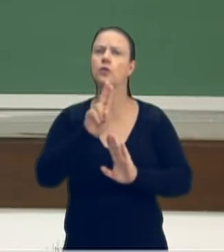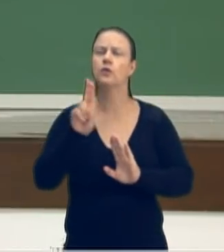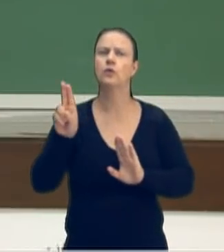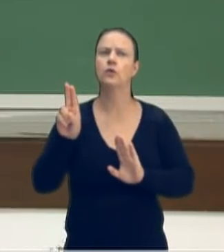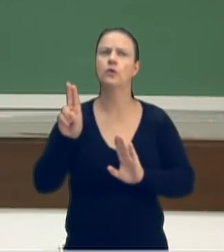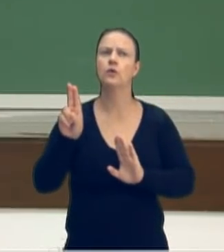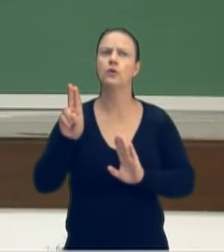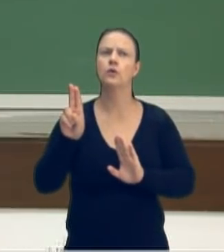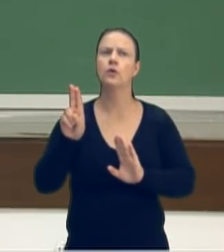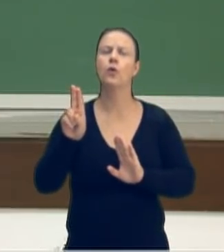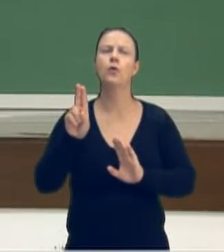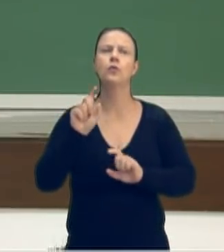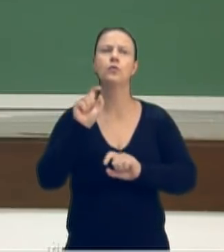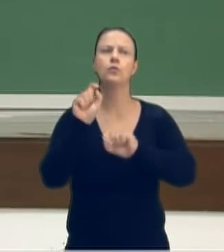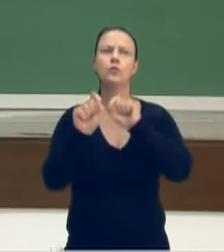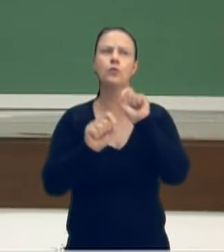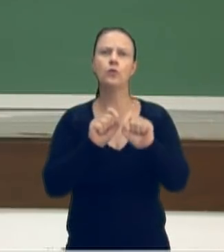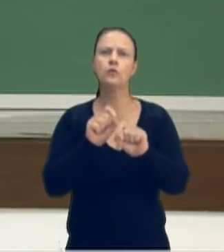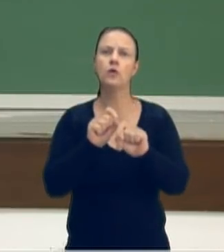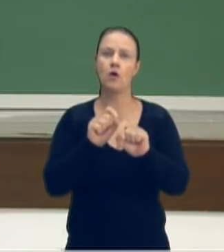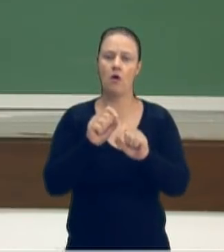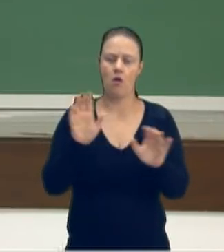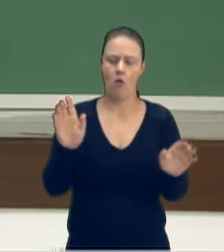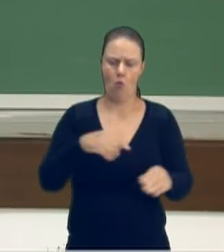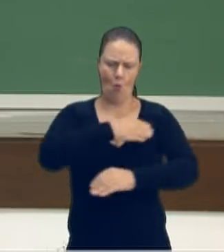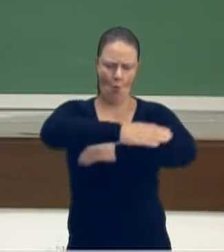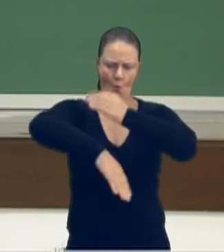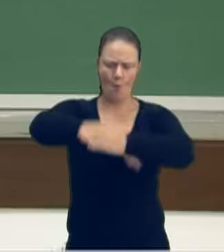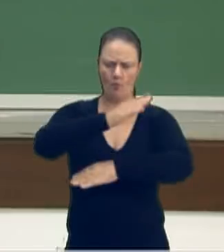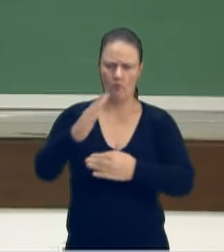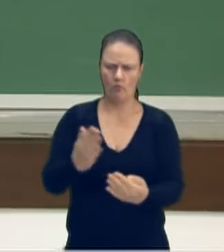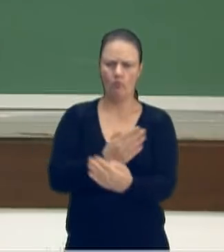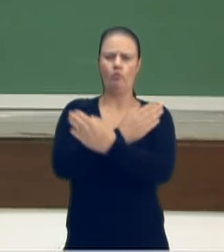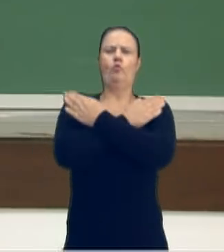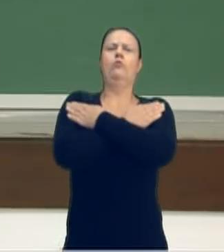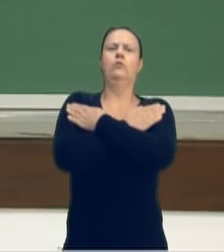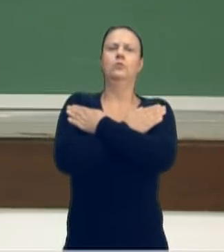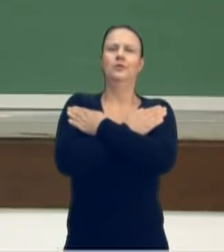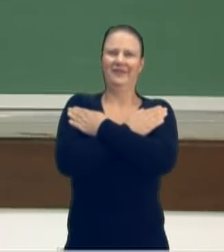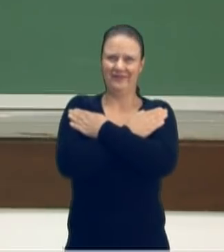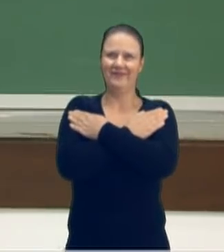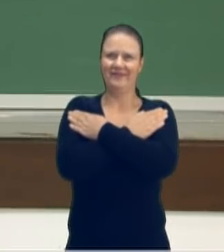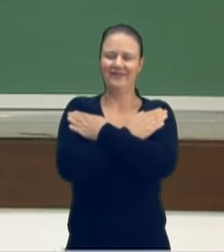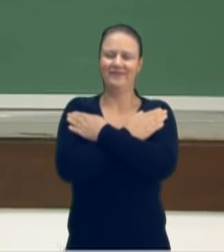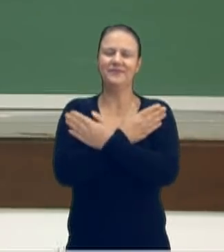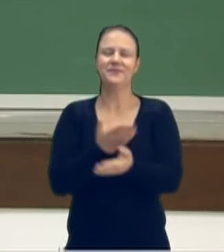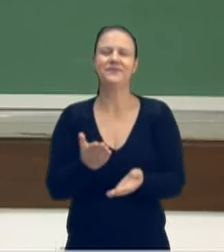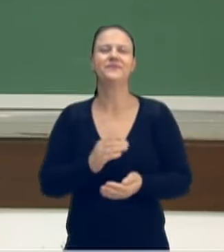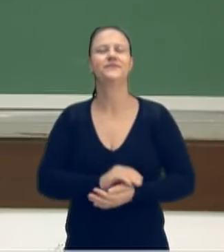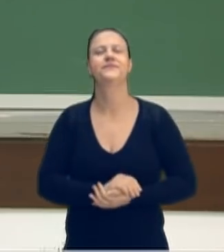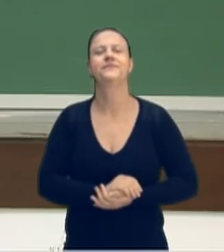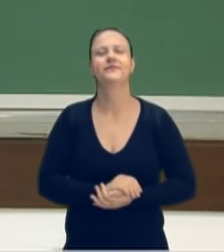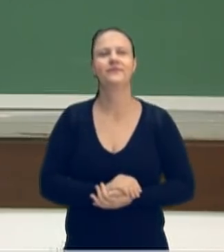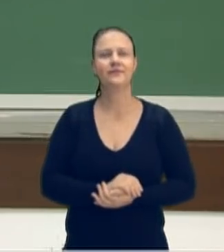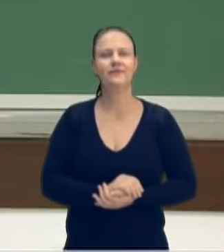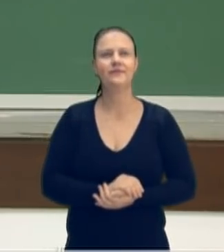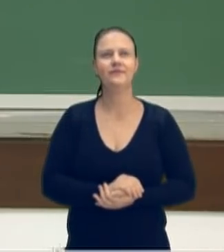Minha Múmia, do egiptólogo Zahi Hawass, que é a nossa cereja do bolo hoje da aula. Vamos